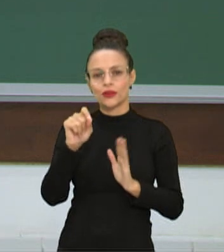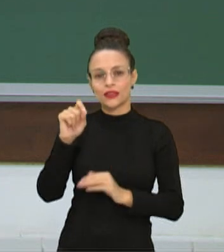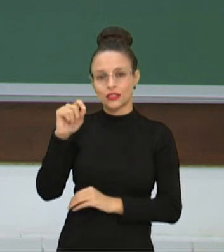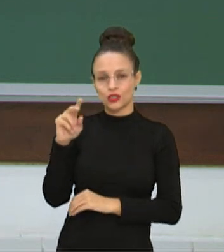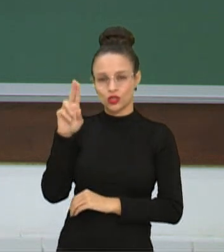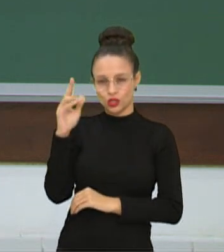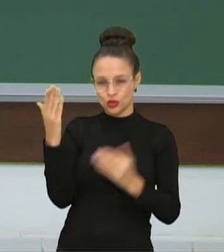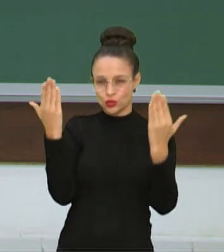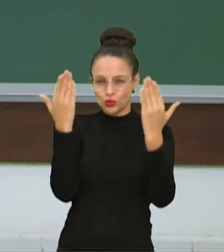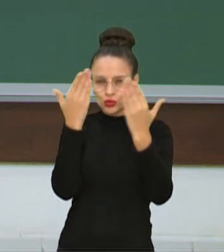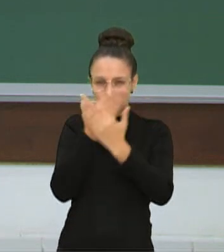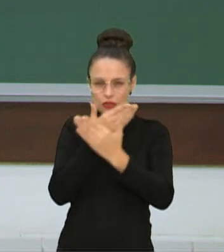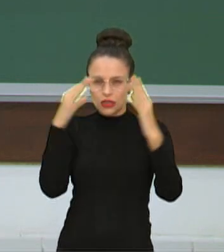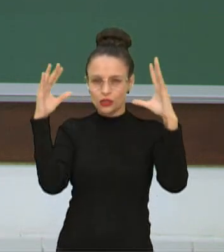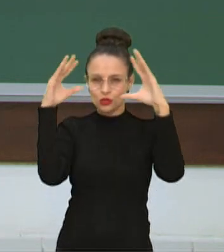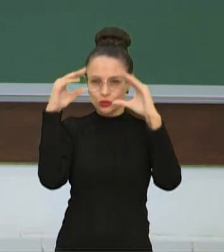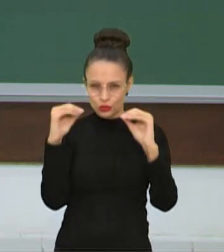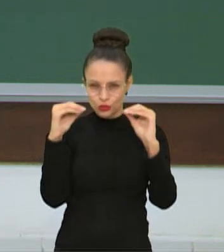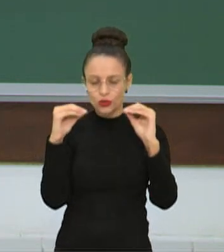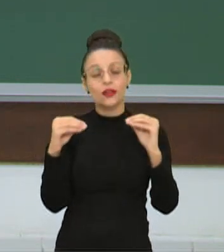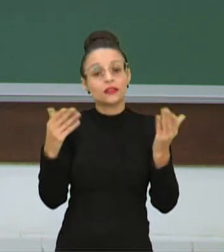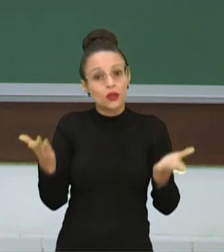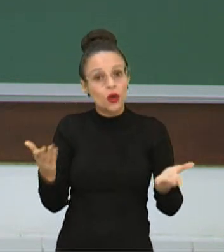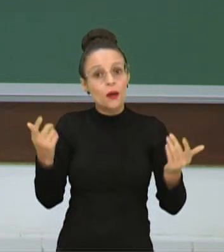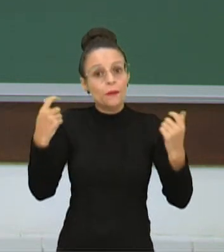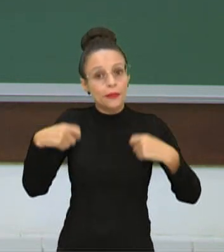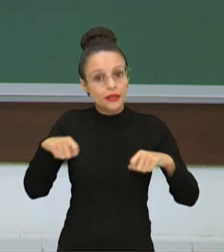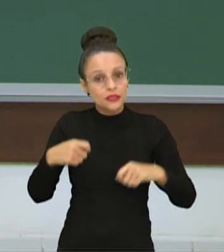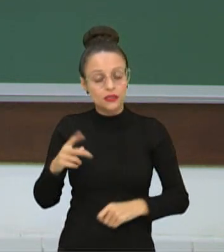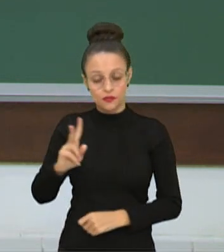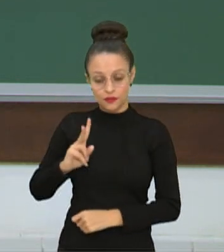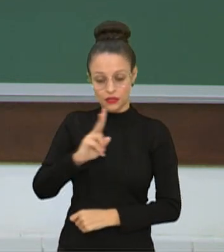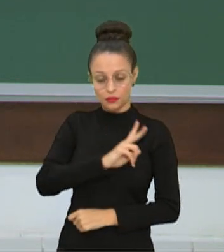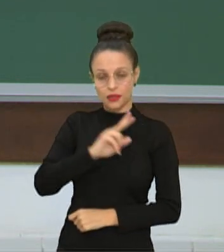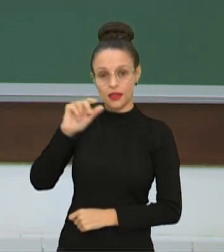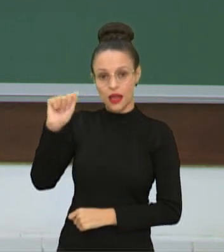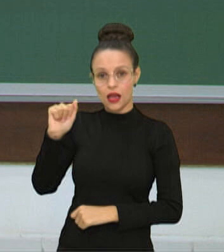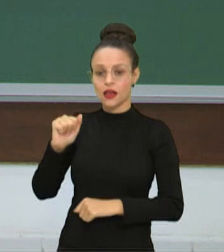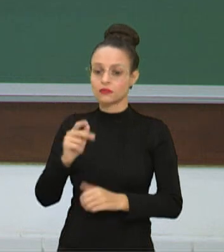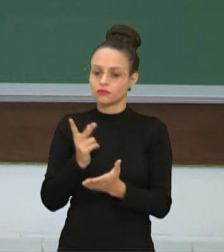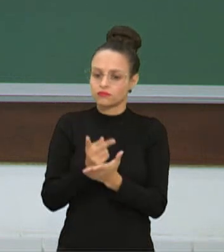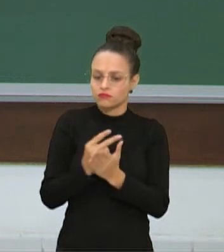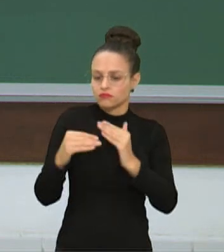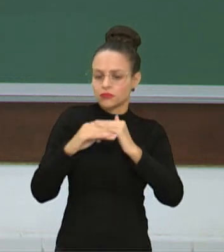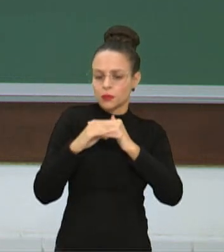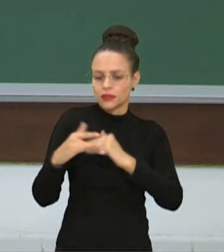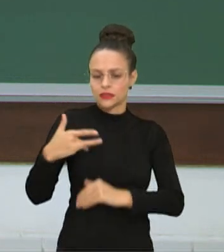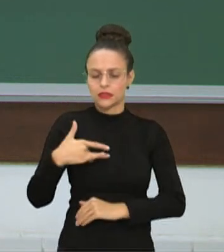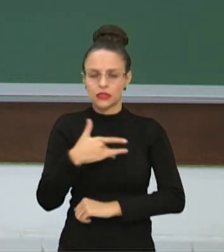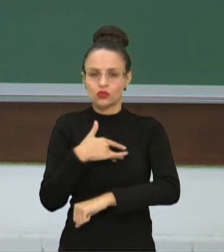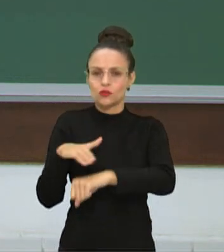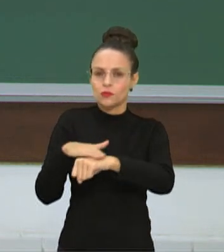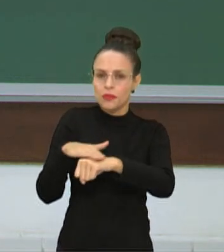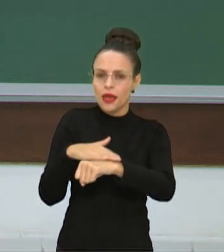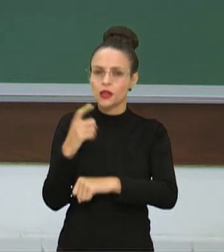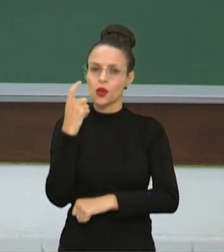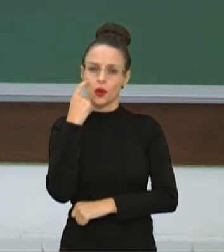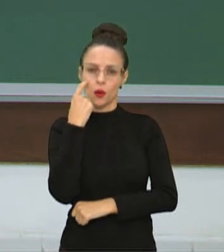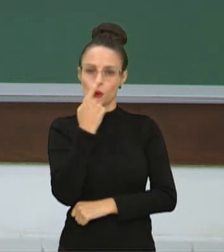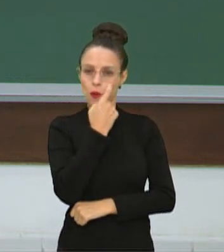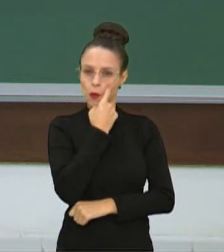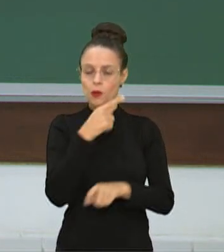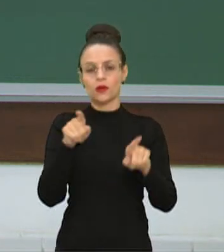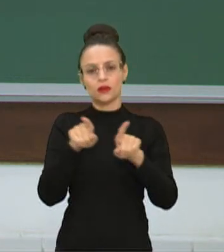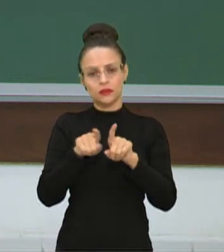cegueira noturna. Então, precisamos da vitamina A para manter a saúde da pele, dos nossos olhos e também a questão